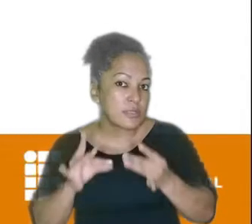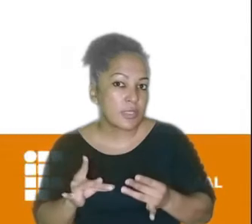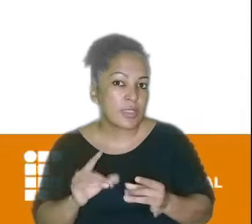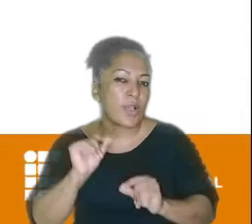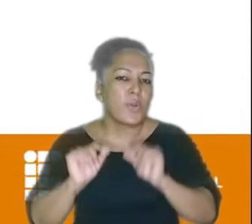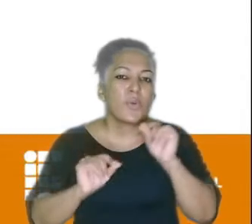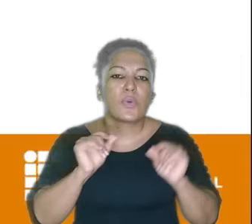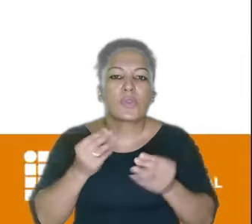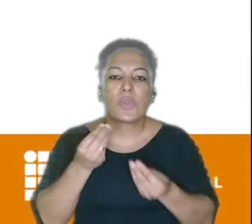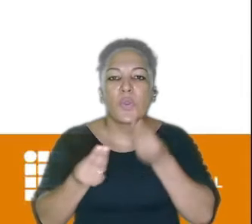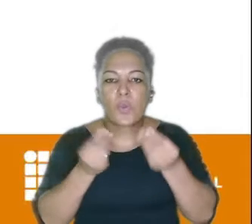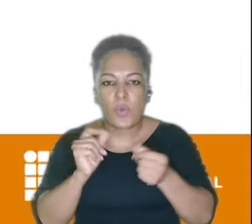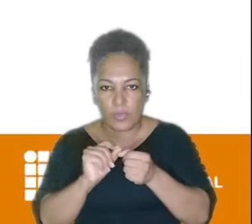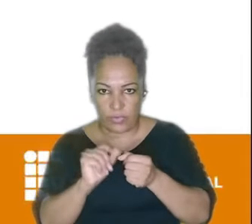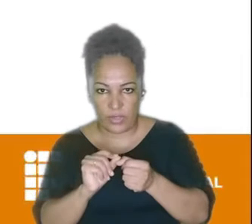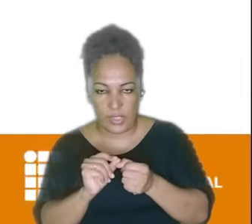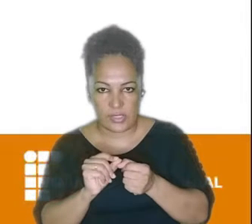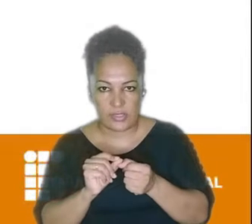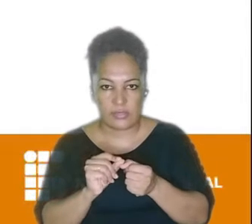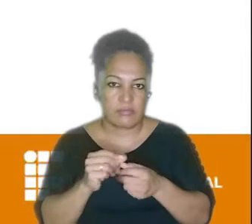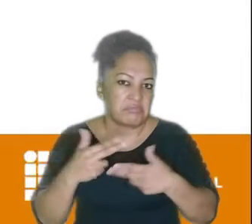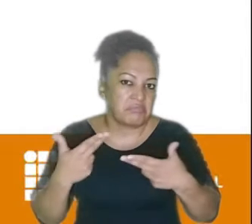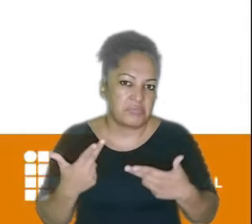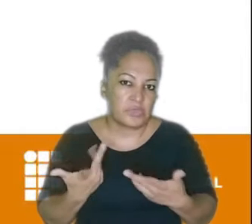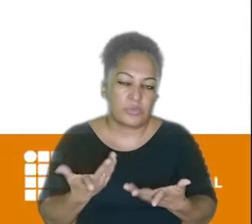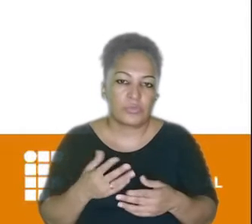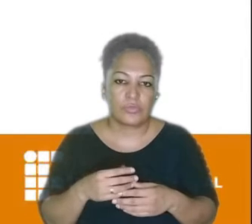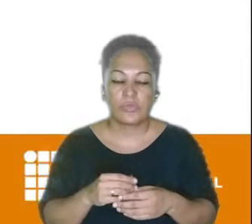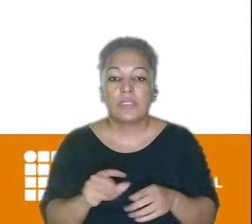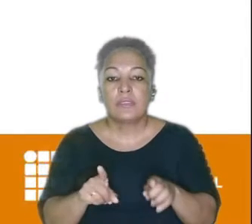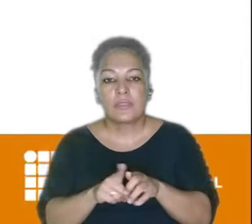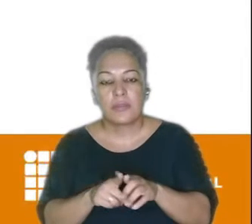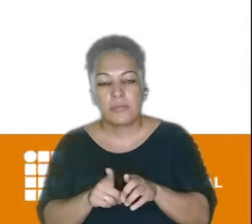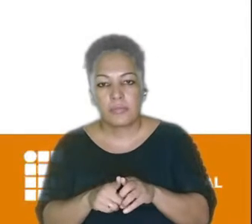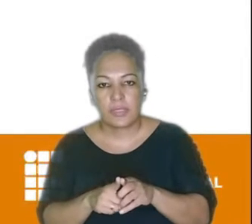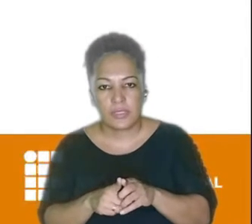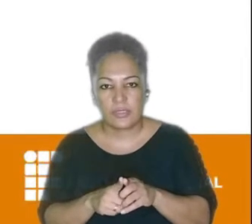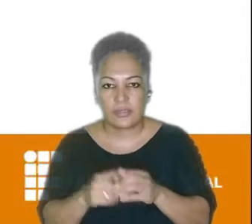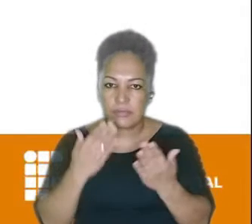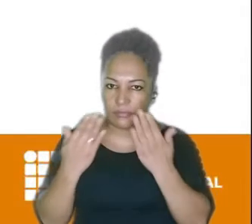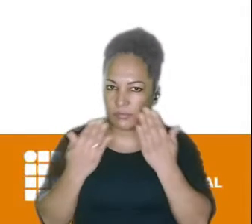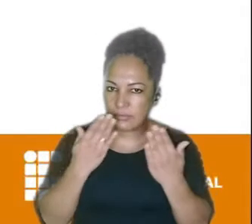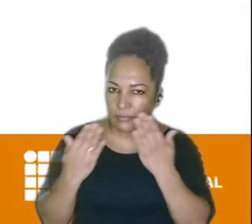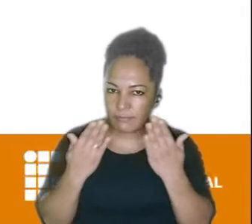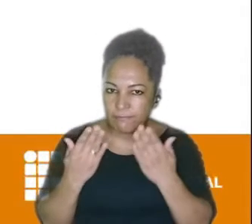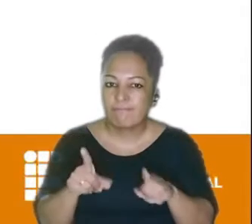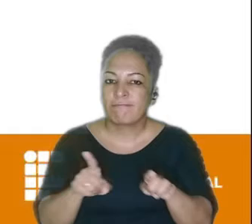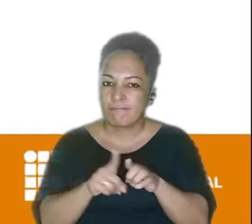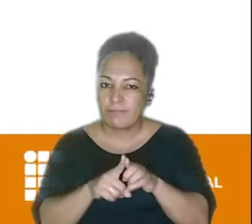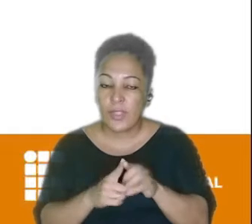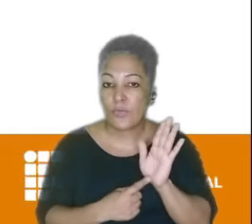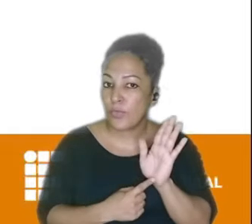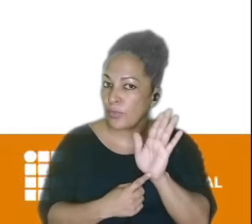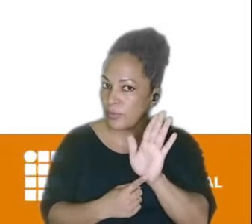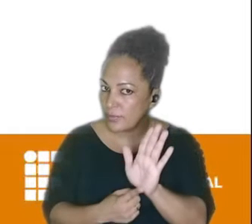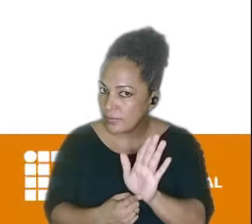descrição. É uma descrição de como funciona determinado tipo de negócio, tá? Essas análises de caso